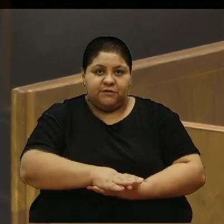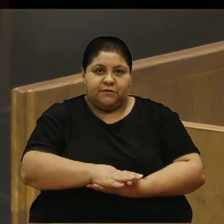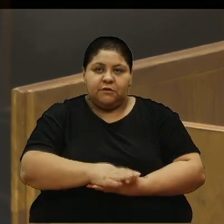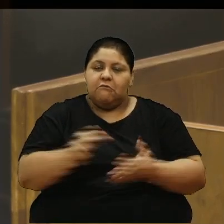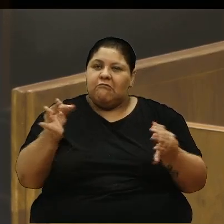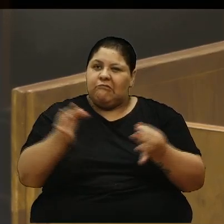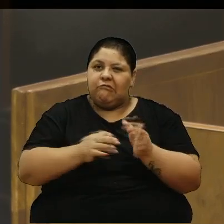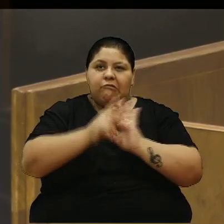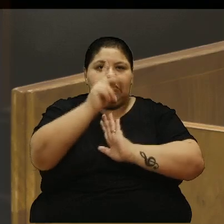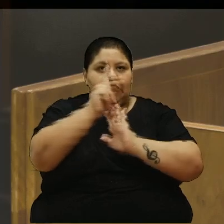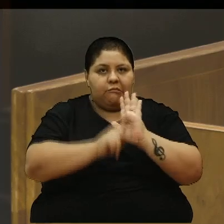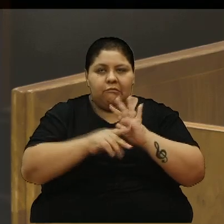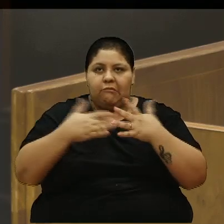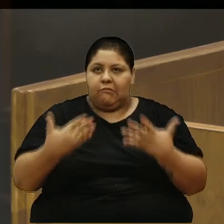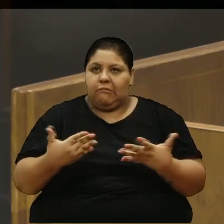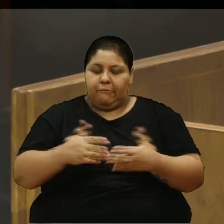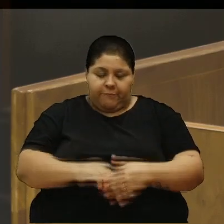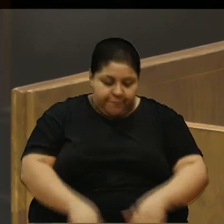baita projeto. Então,